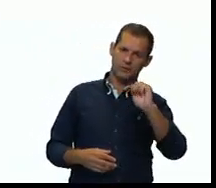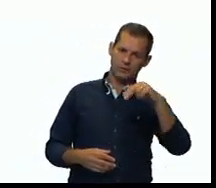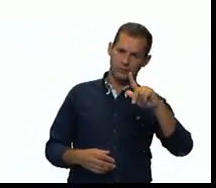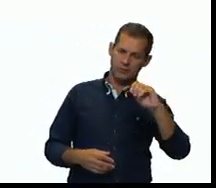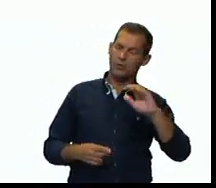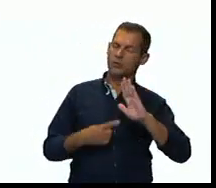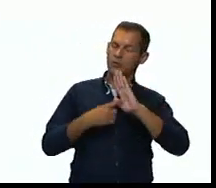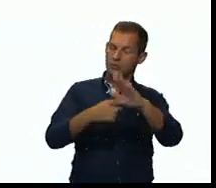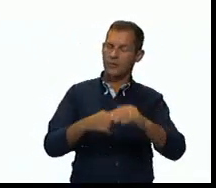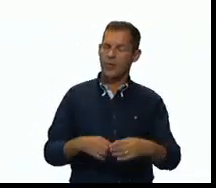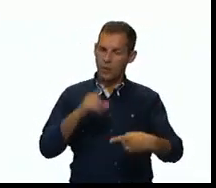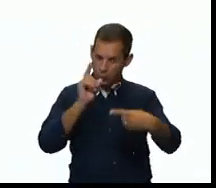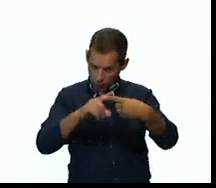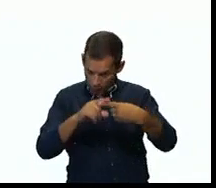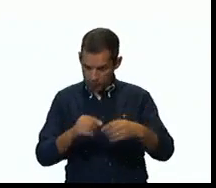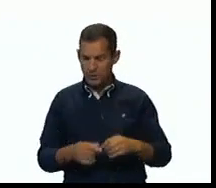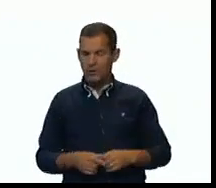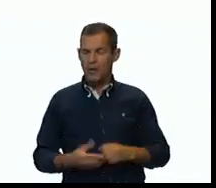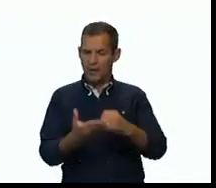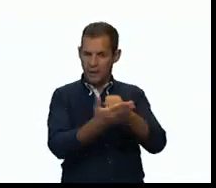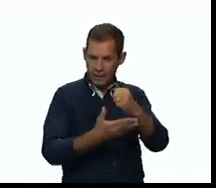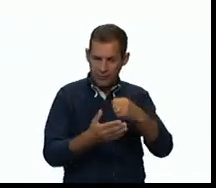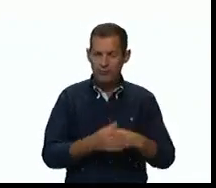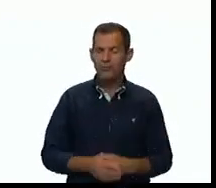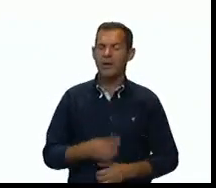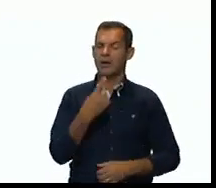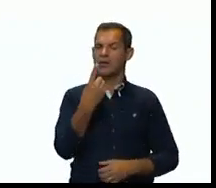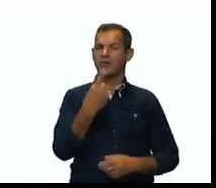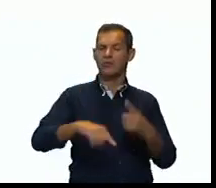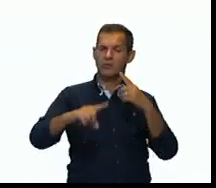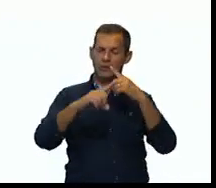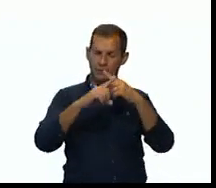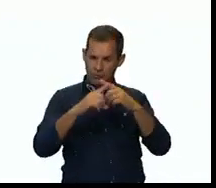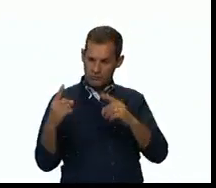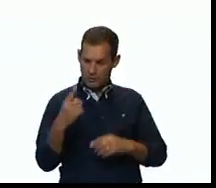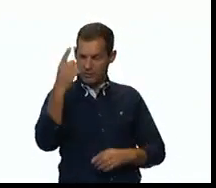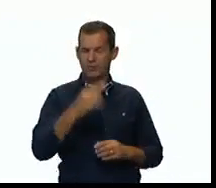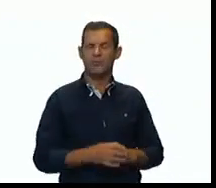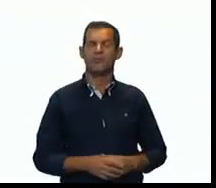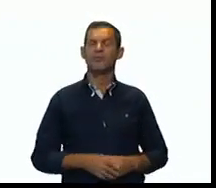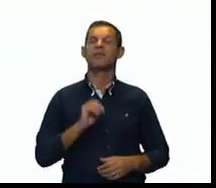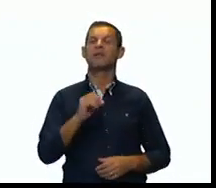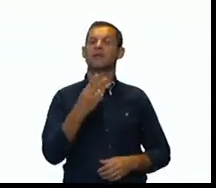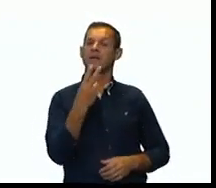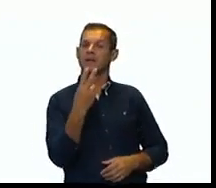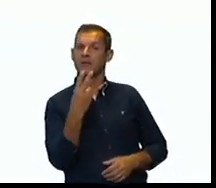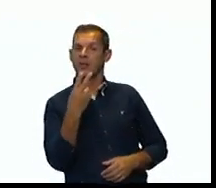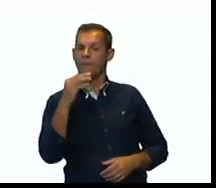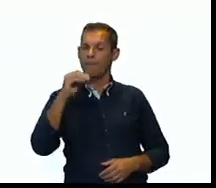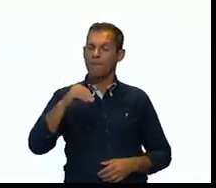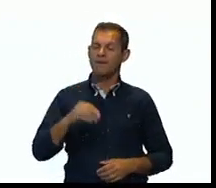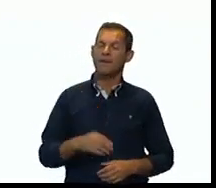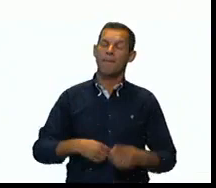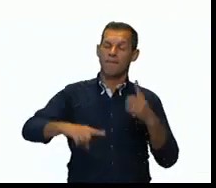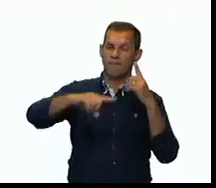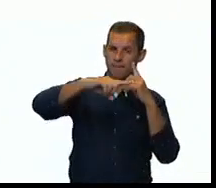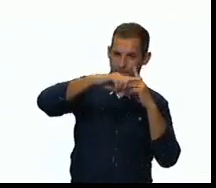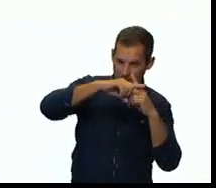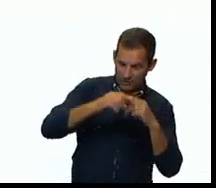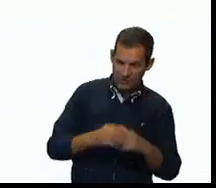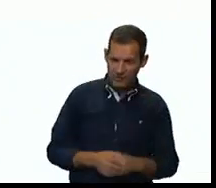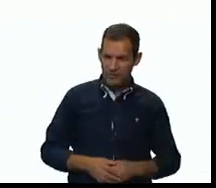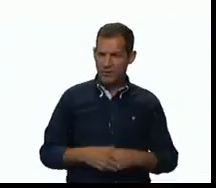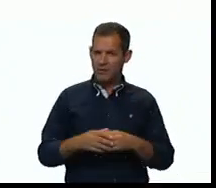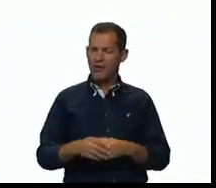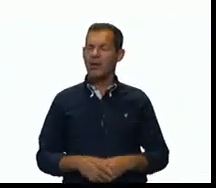Então, a área 1 vai ser base, que é 1, vezes a altura, que é 2. Mais a